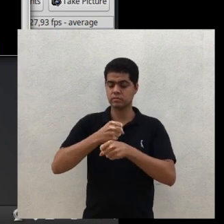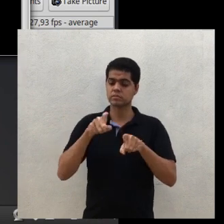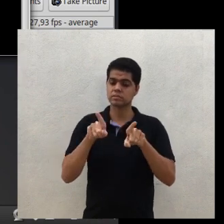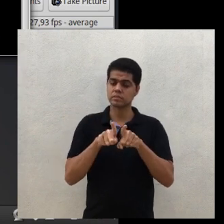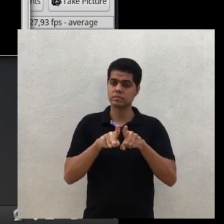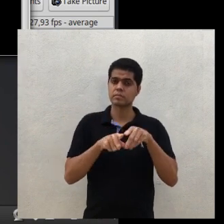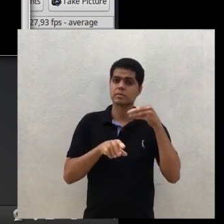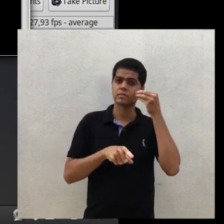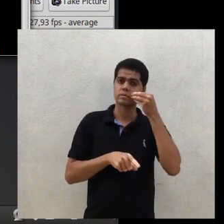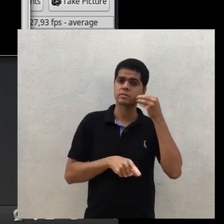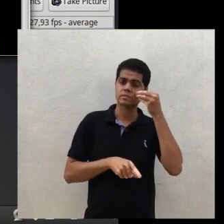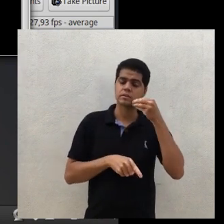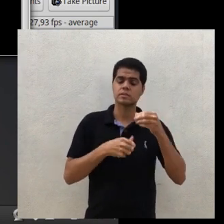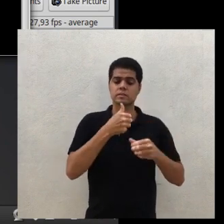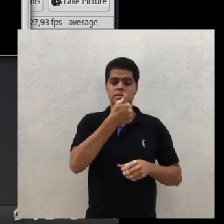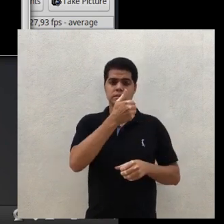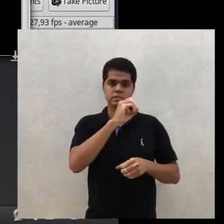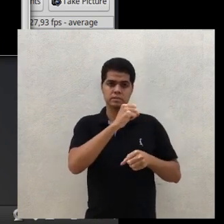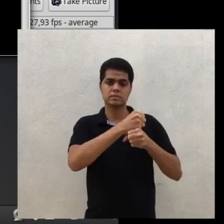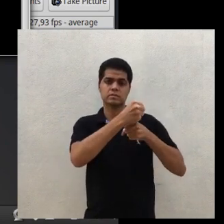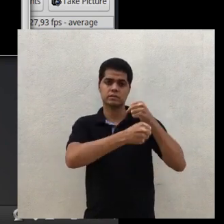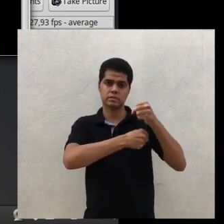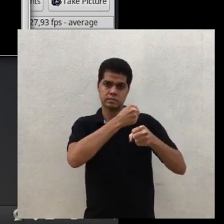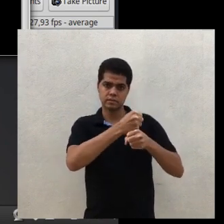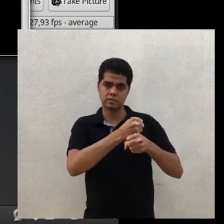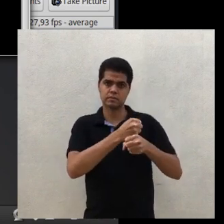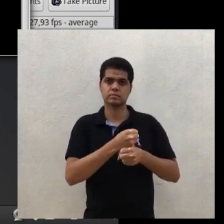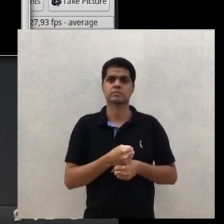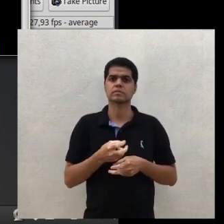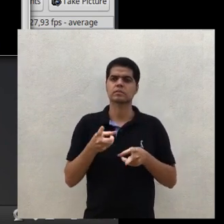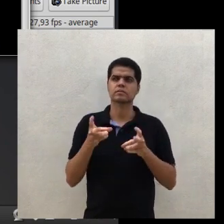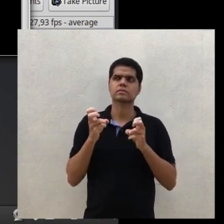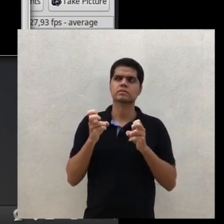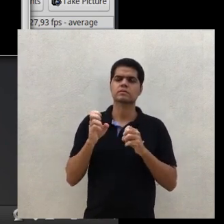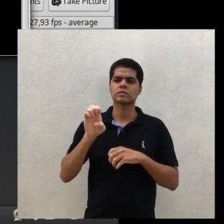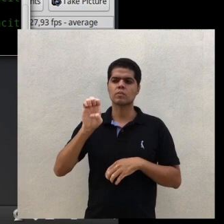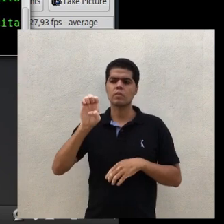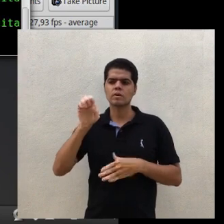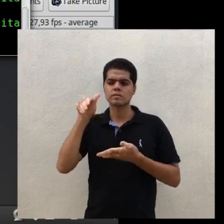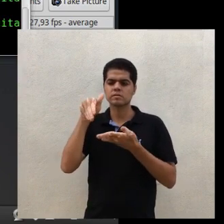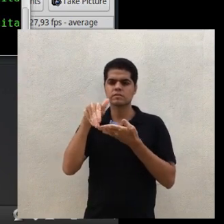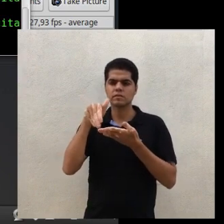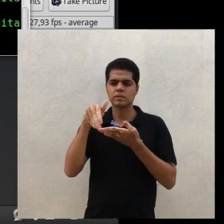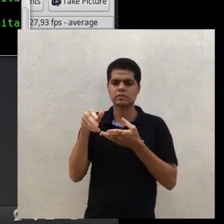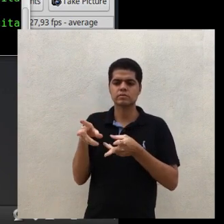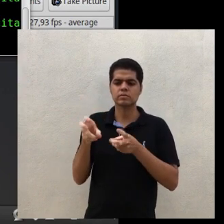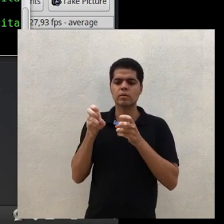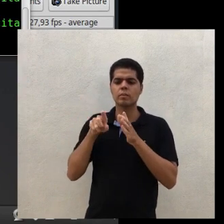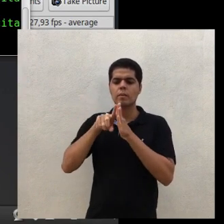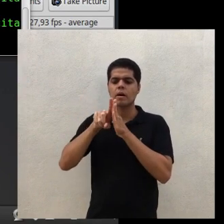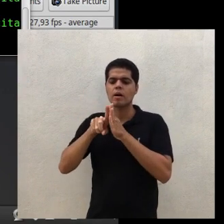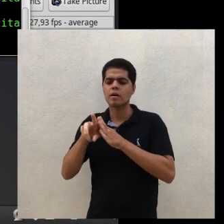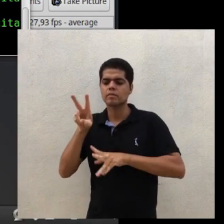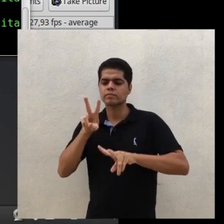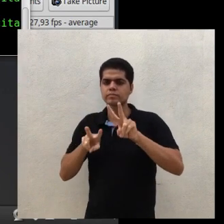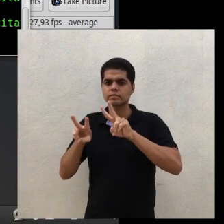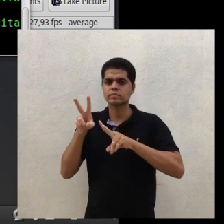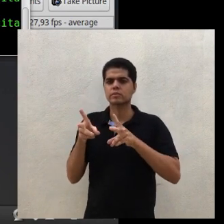10 anos também. Quando eu rodar, aí o fato de eu ter colocado um Ezinho aqui, ele vai avaliar para mim essa